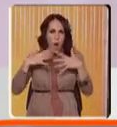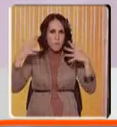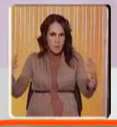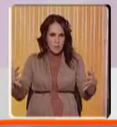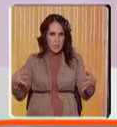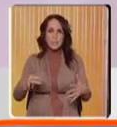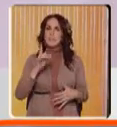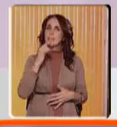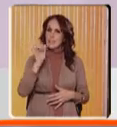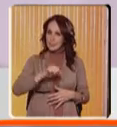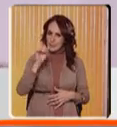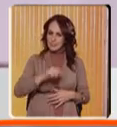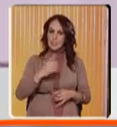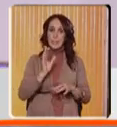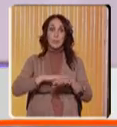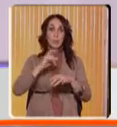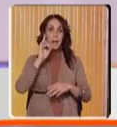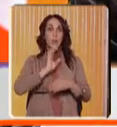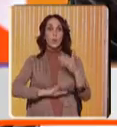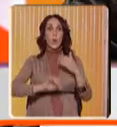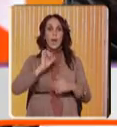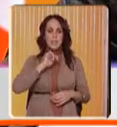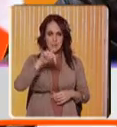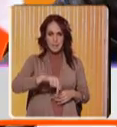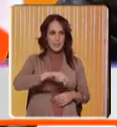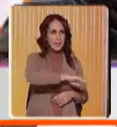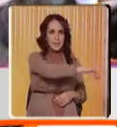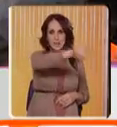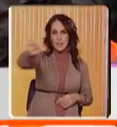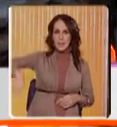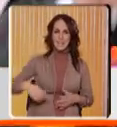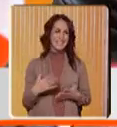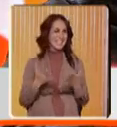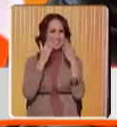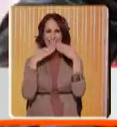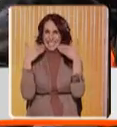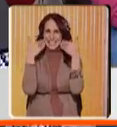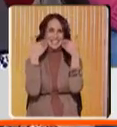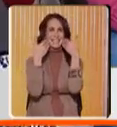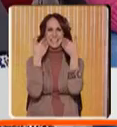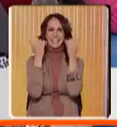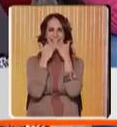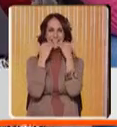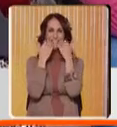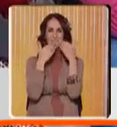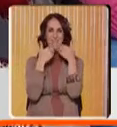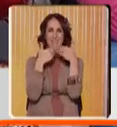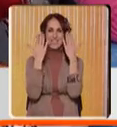um estudo que diz que sim. Por isso é que as minhas colegas aqui no estúdio são tão satisfeitas e apresentam-se aqui tão satisfeitas.